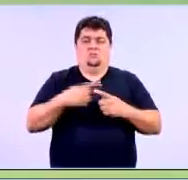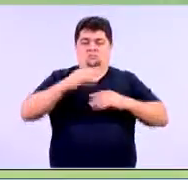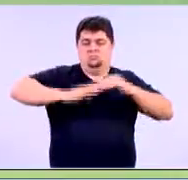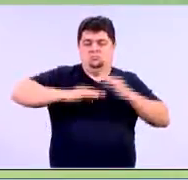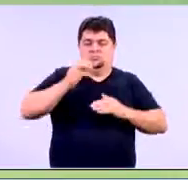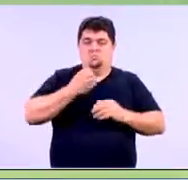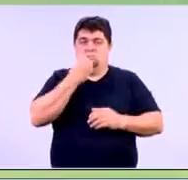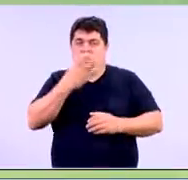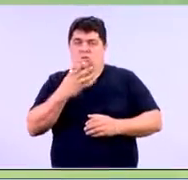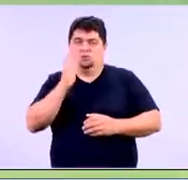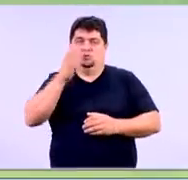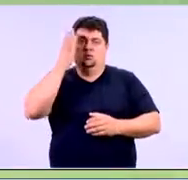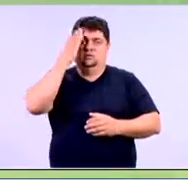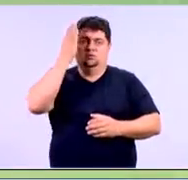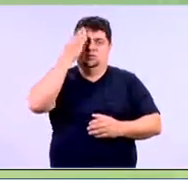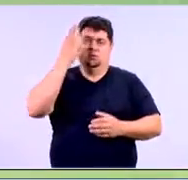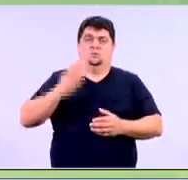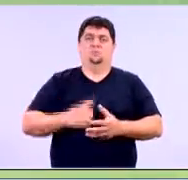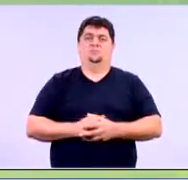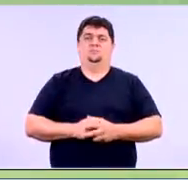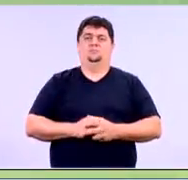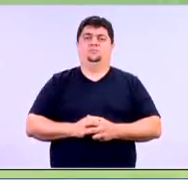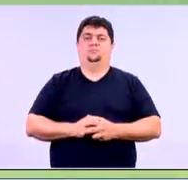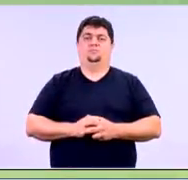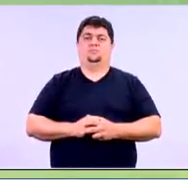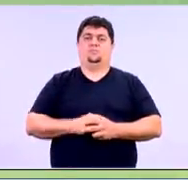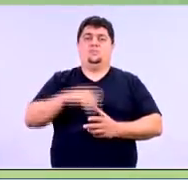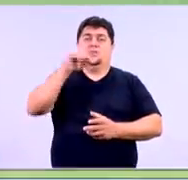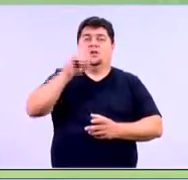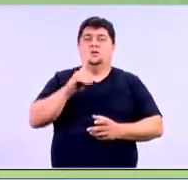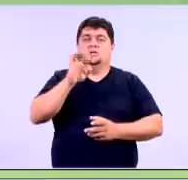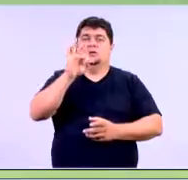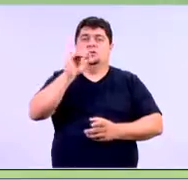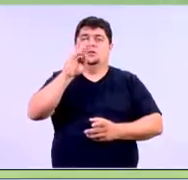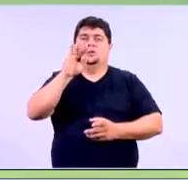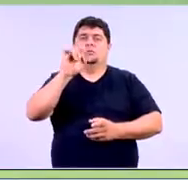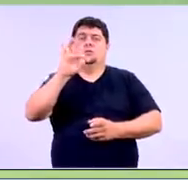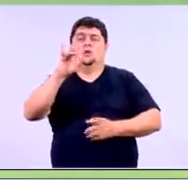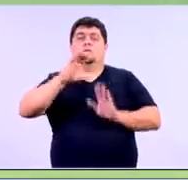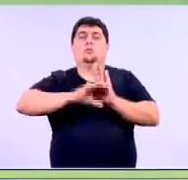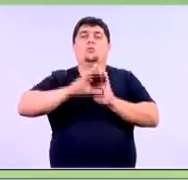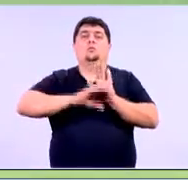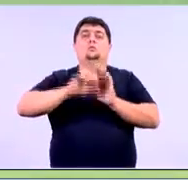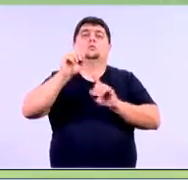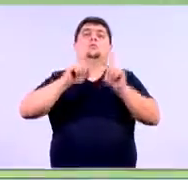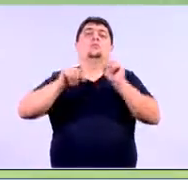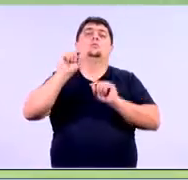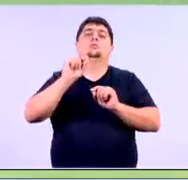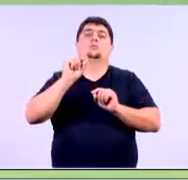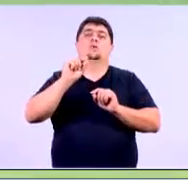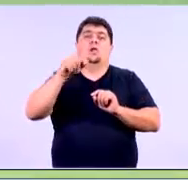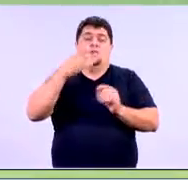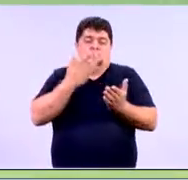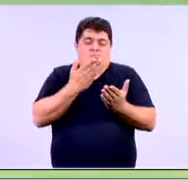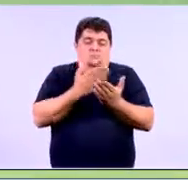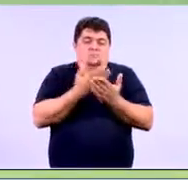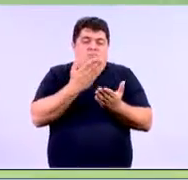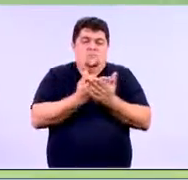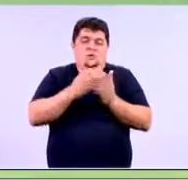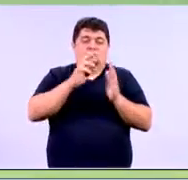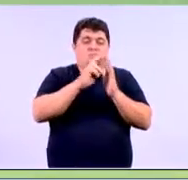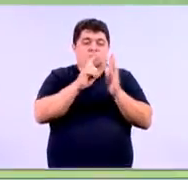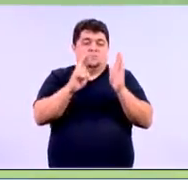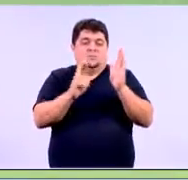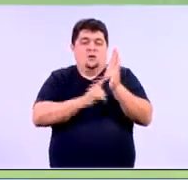entrando. Ok. Direito tributário, seu conceito é o estudo das normas